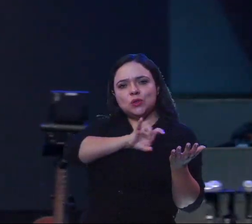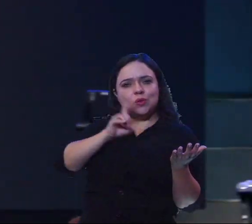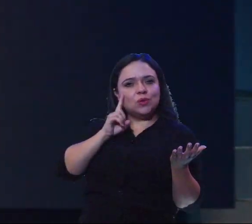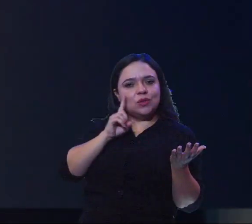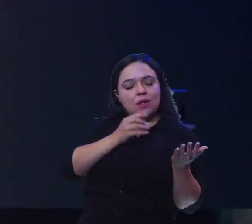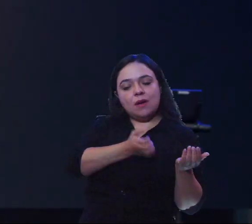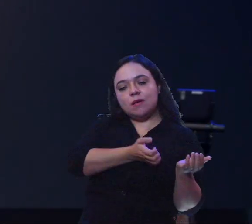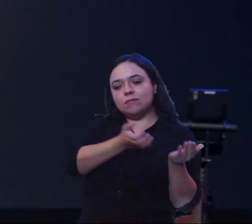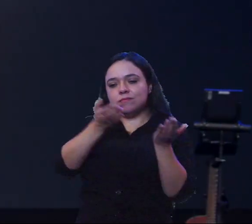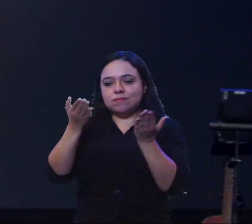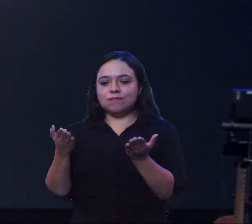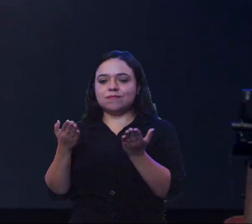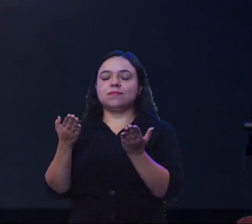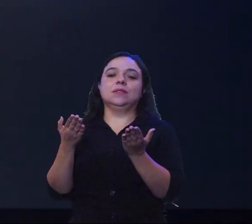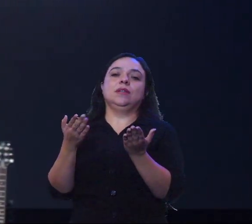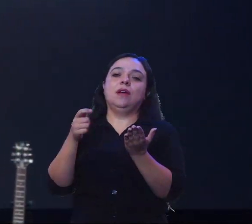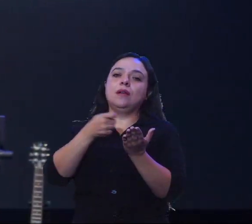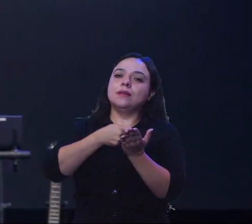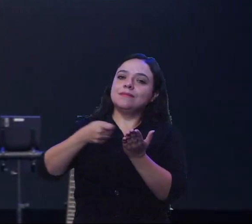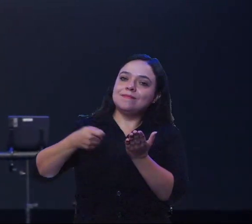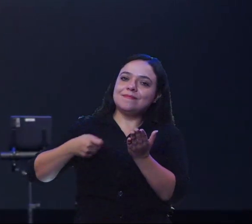num devocional.